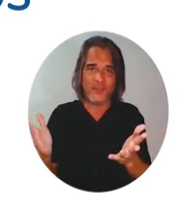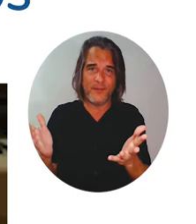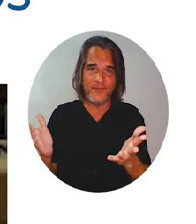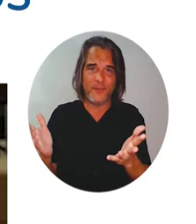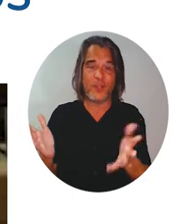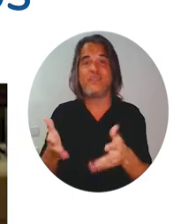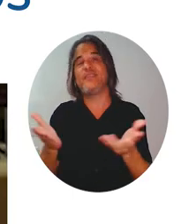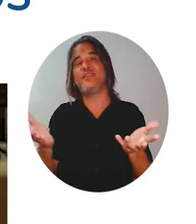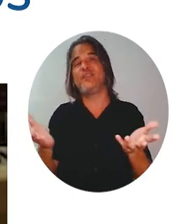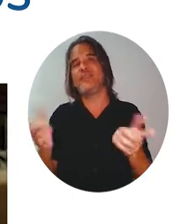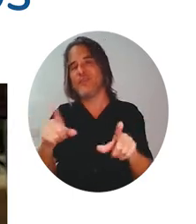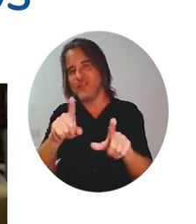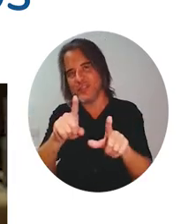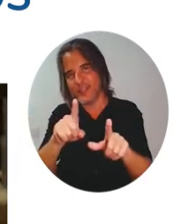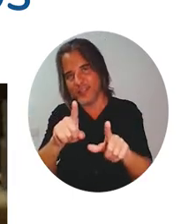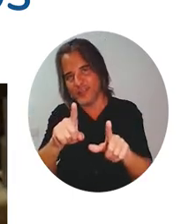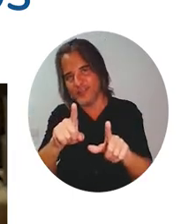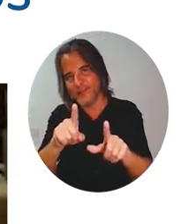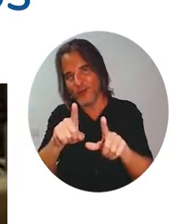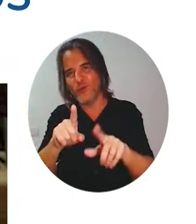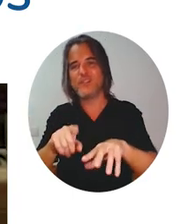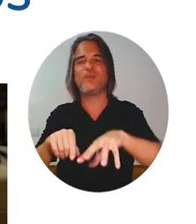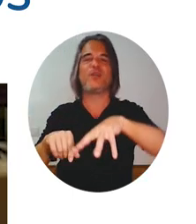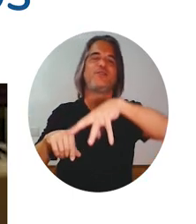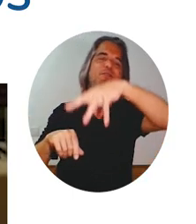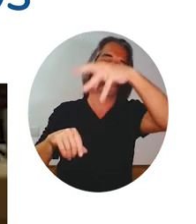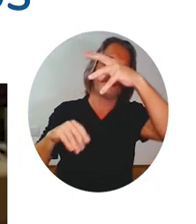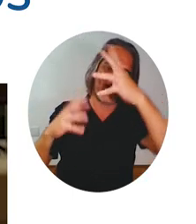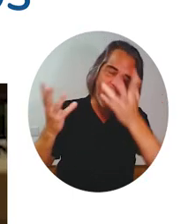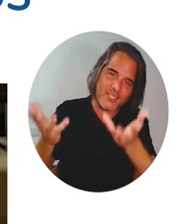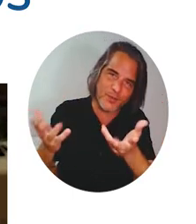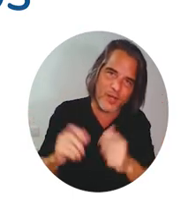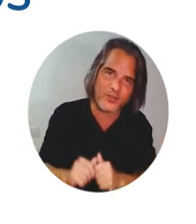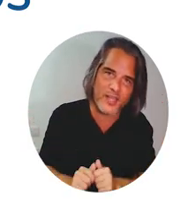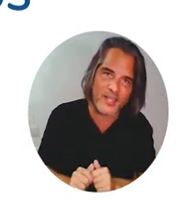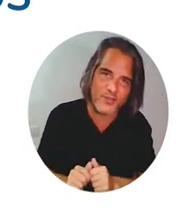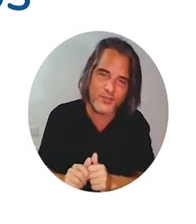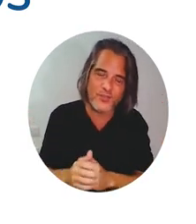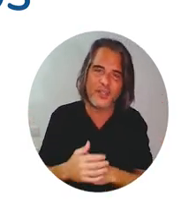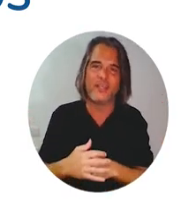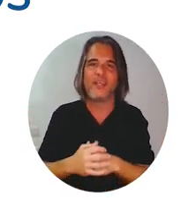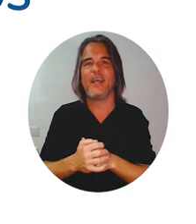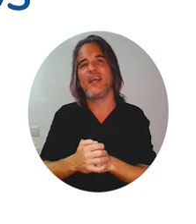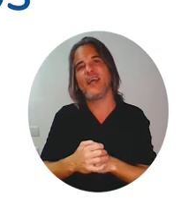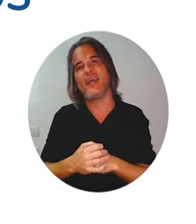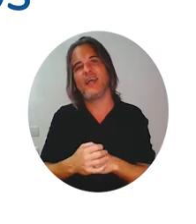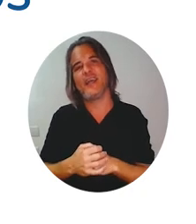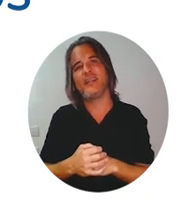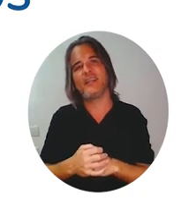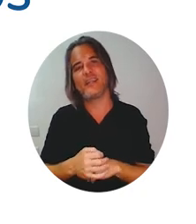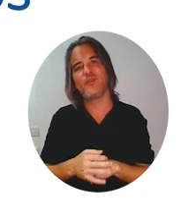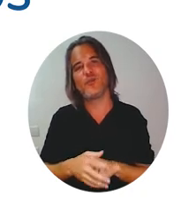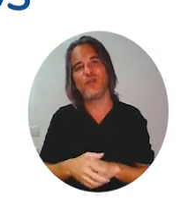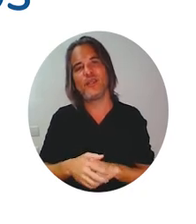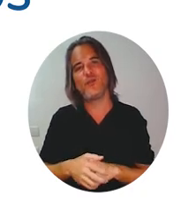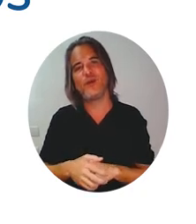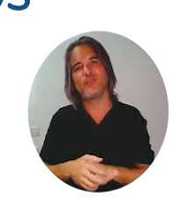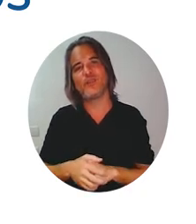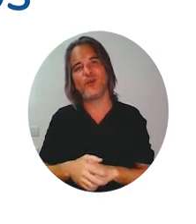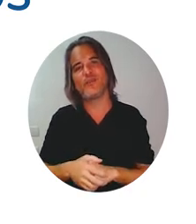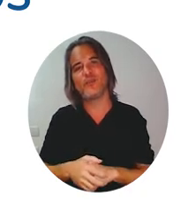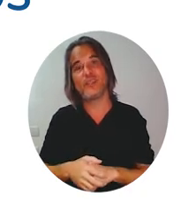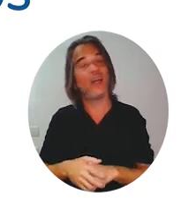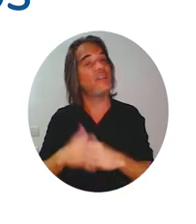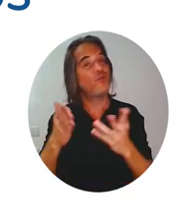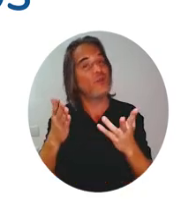você pode desistir, não desista, ou você pode voltar a explorar os dados e tentar descobrir alguma